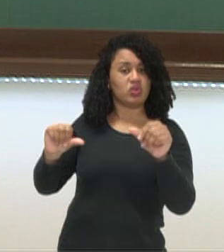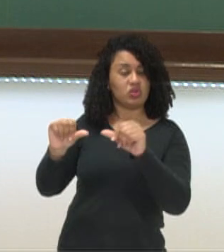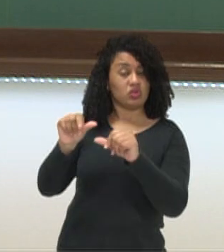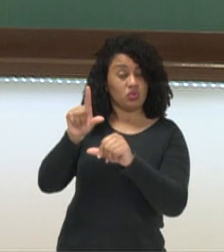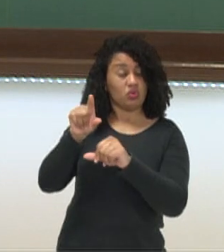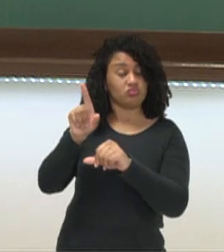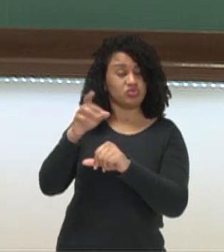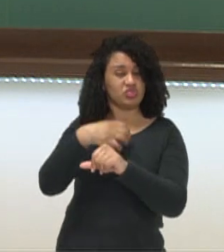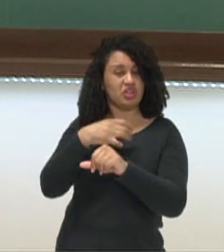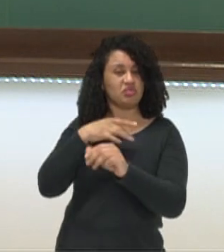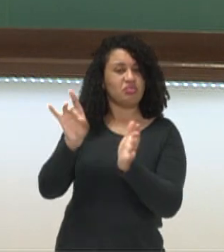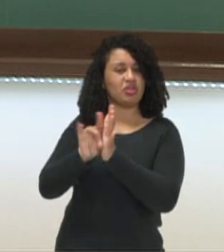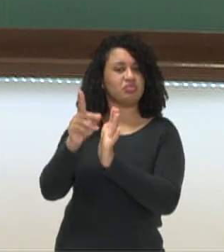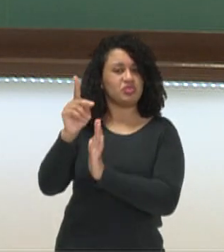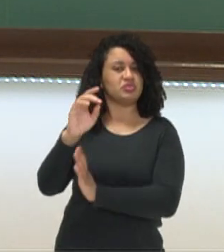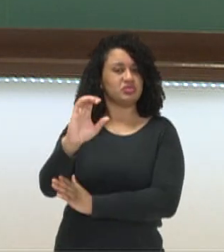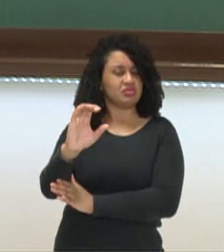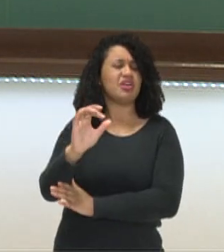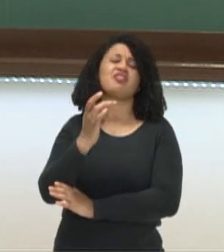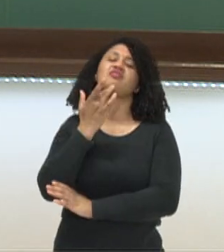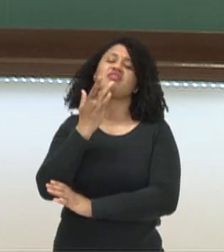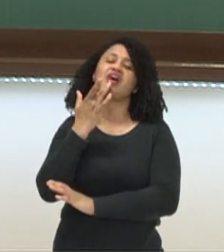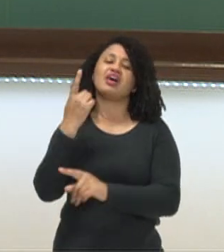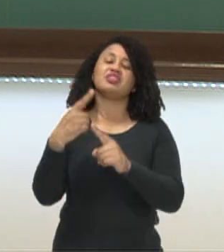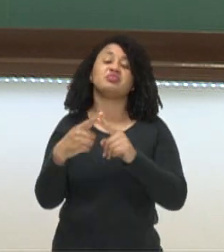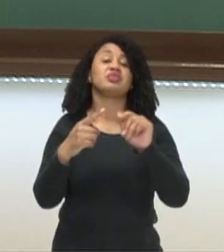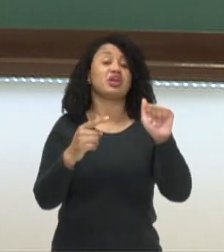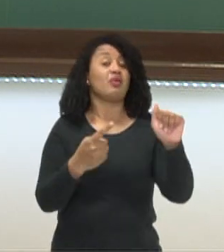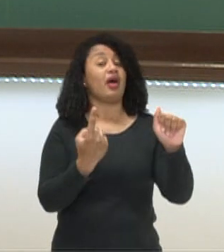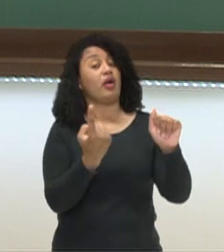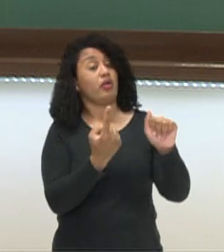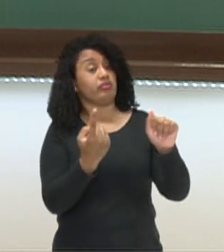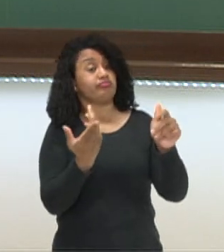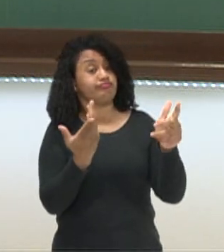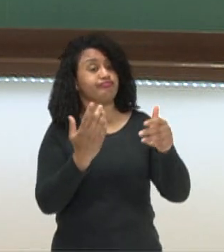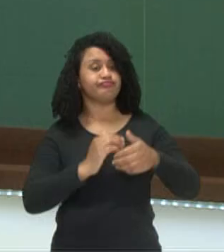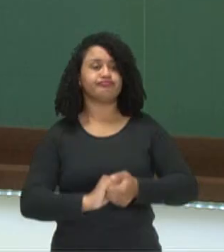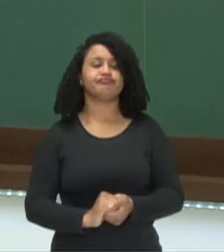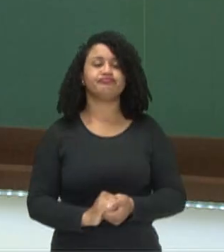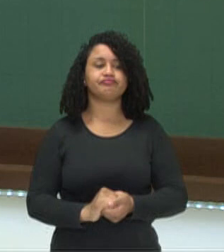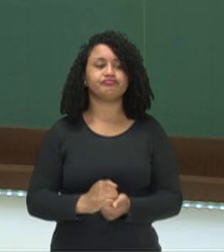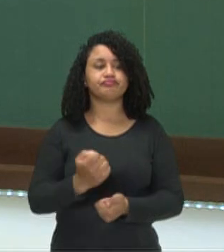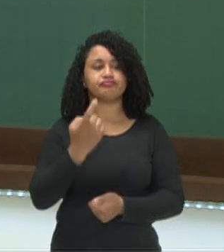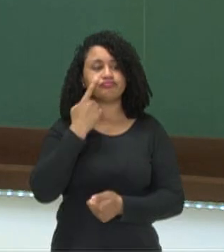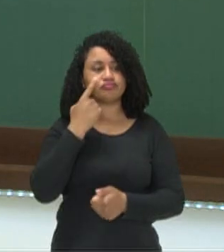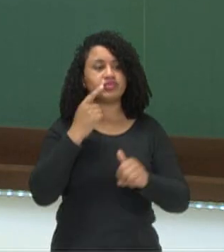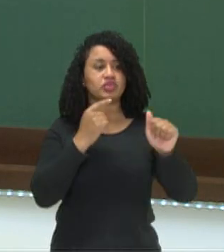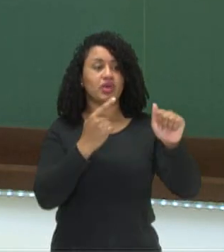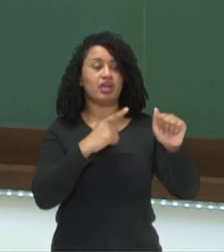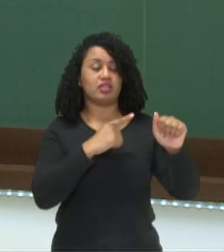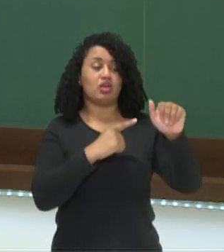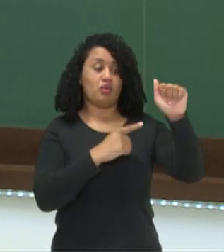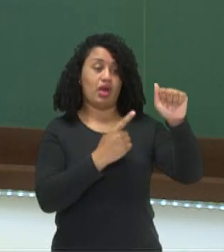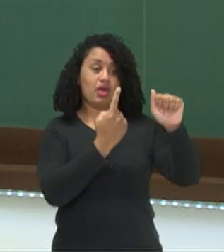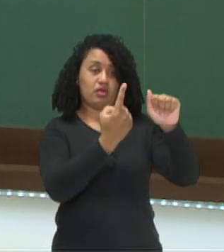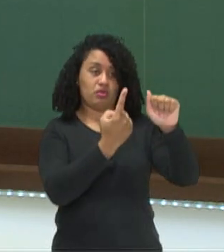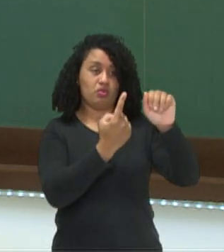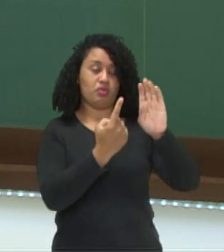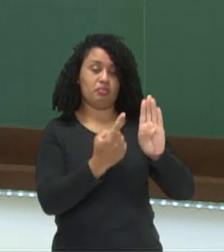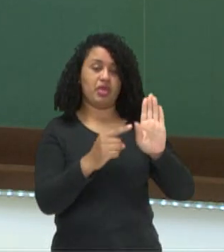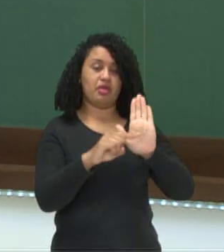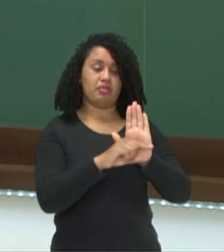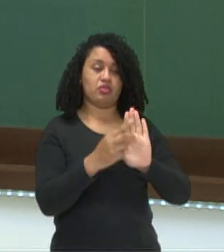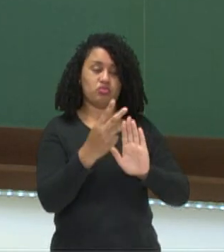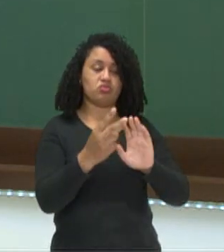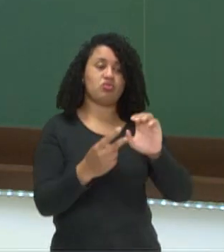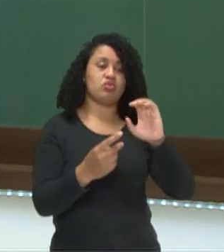dele? Conseguiu? É fácil porque o A é igual a 1. Olha lá. Ó. Então, na letra A eu tenho o A igual a 1. O B é